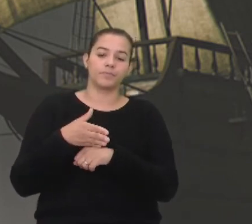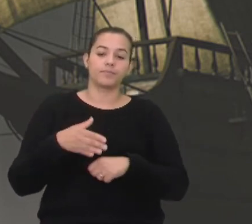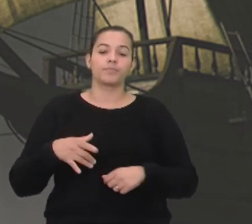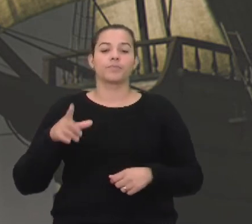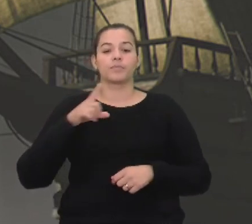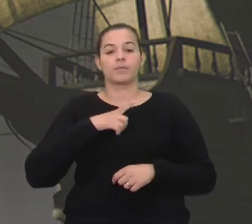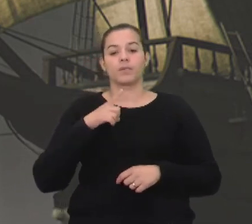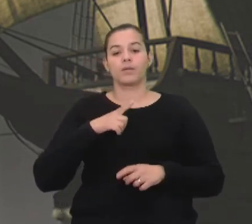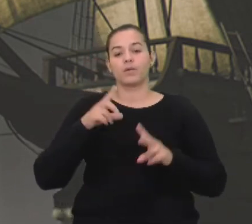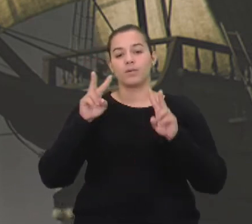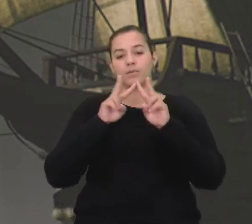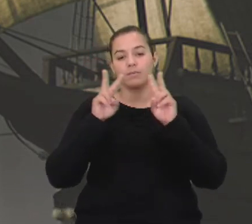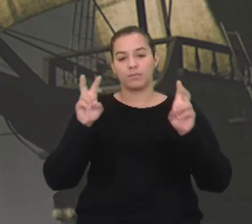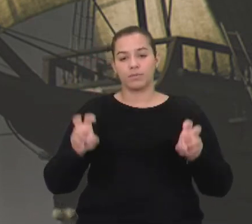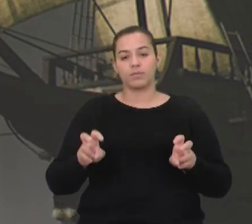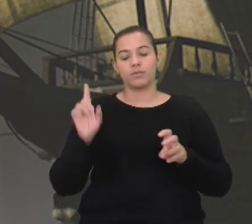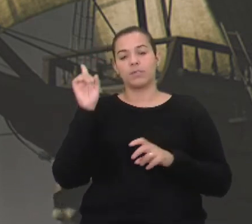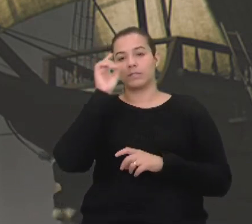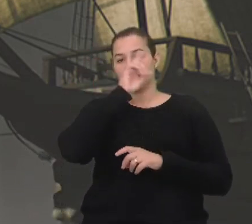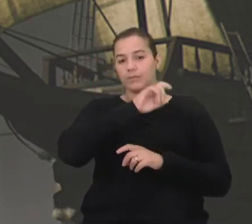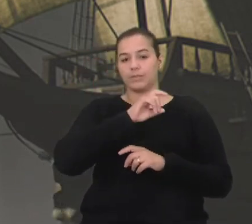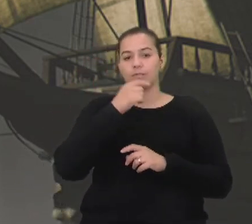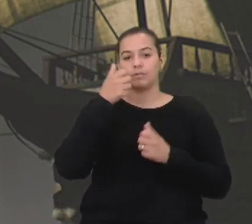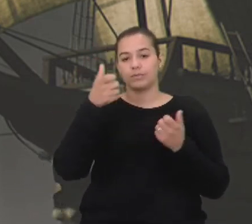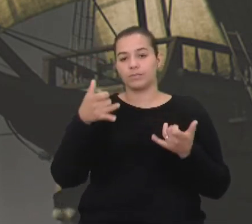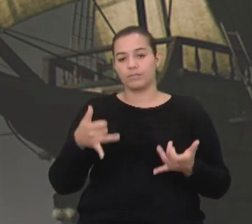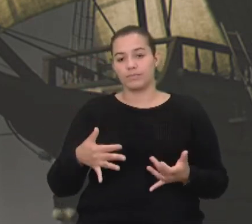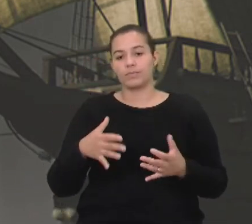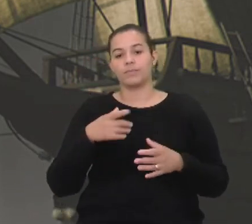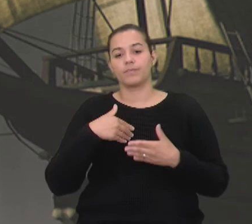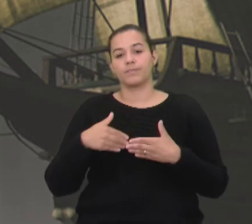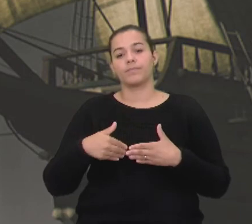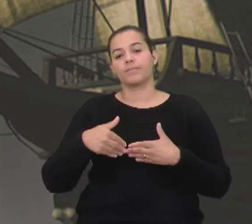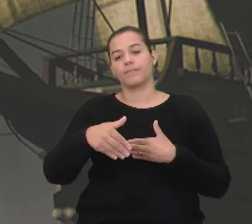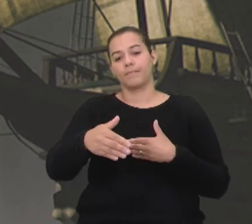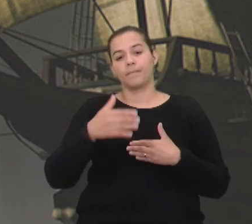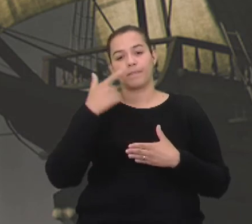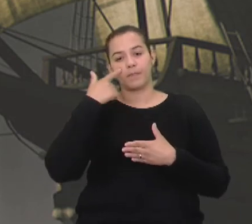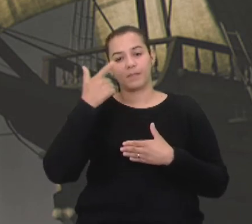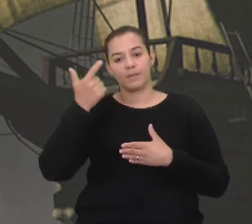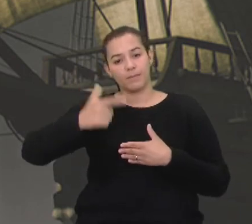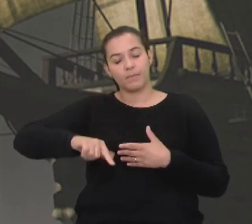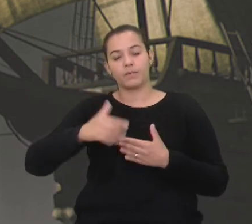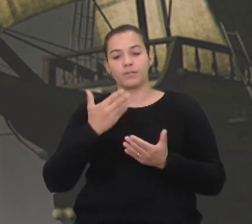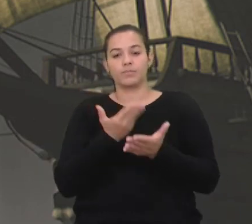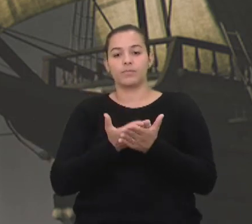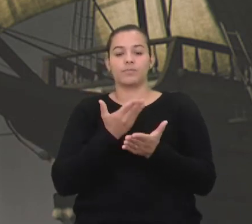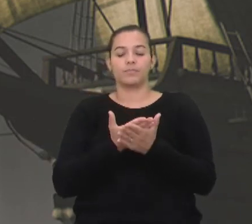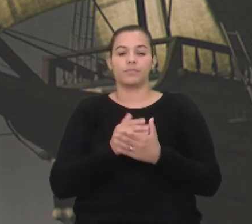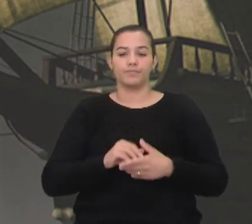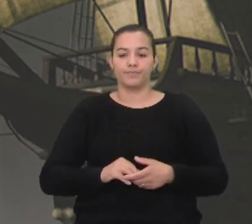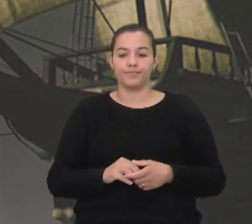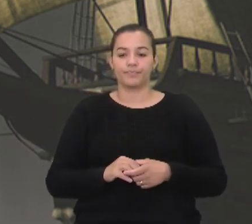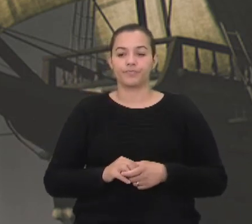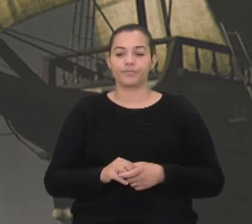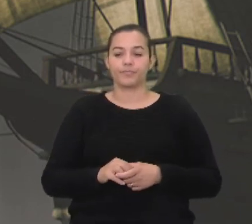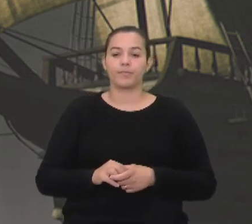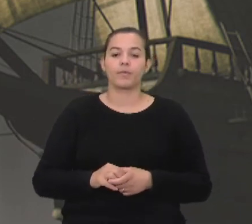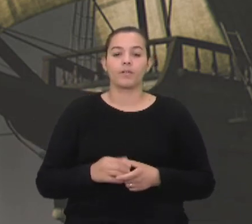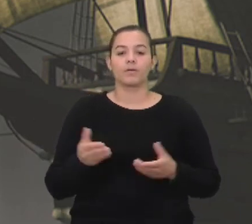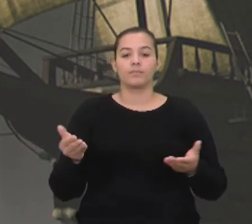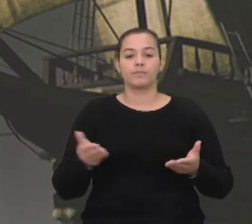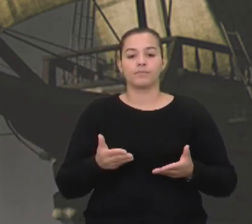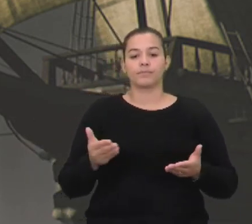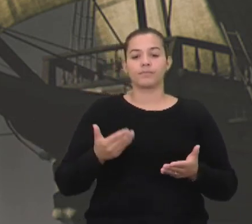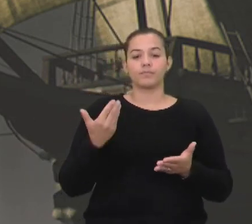ser um assunto um tanto quanto complexo, a gente vai ver aí isso em mais de uma aula. Então, digamos que as aulas que a gente fez